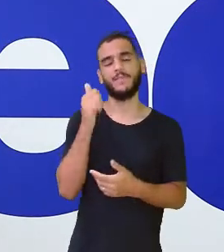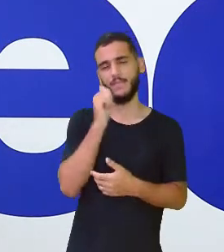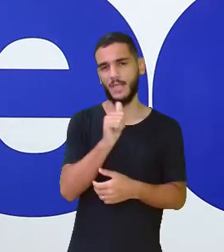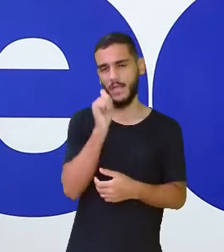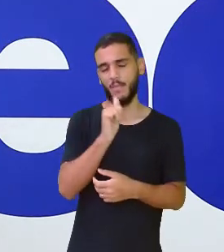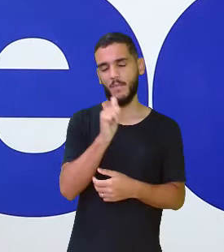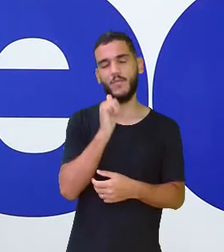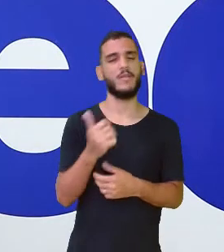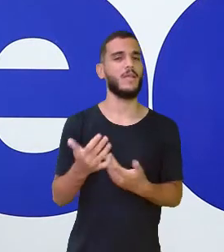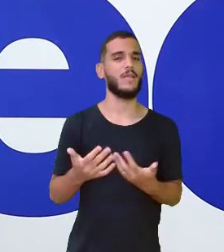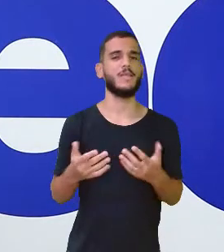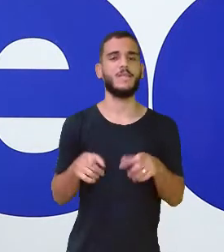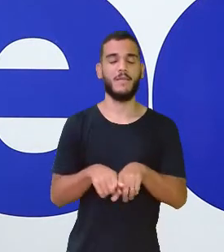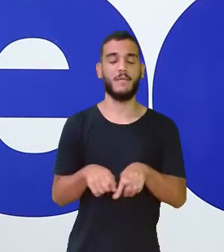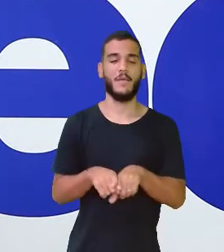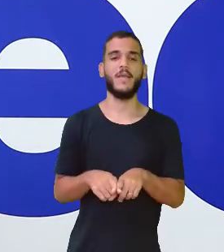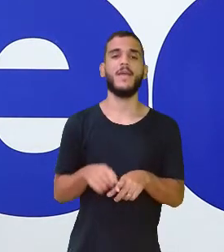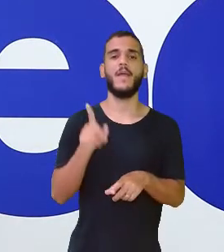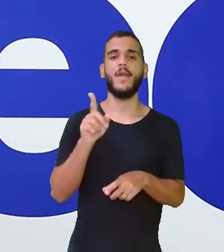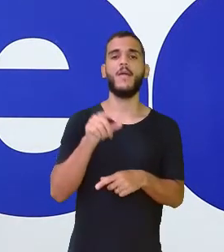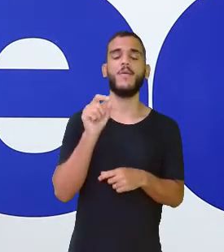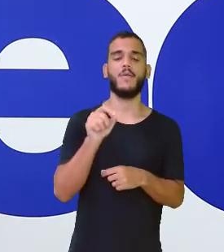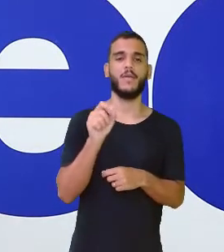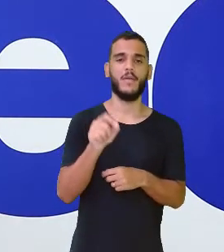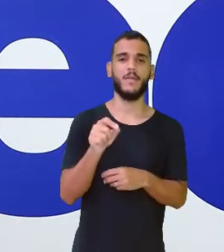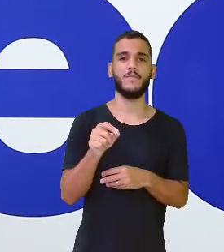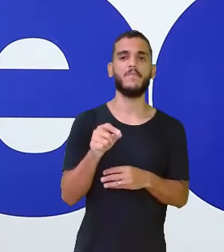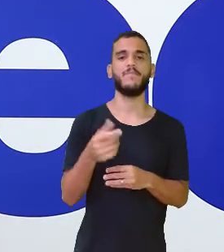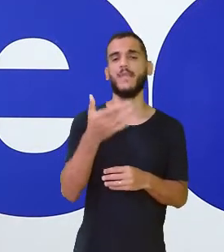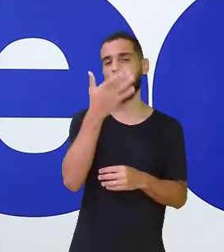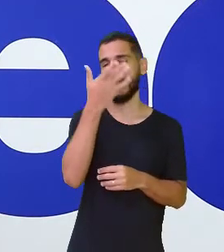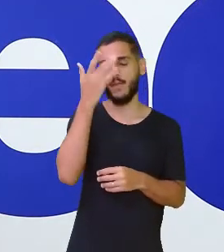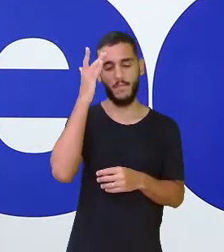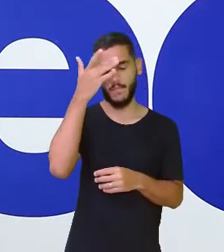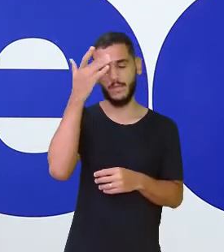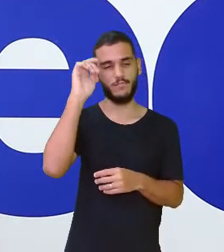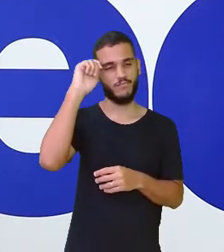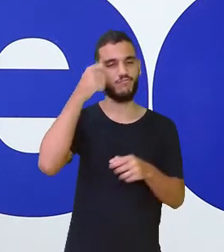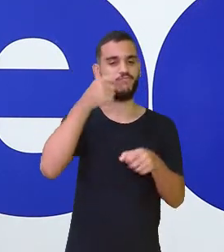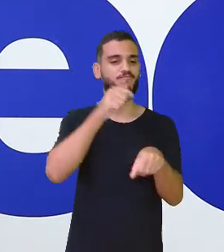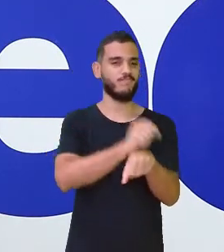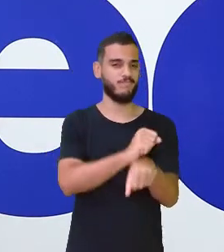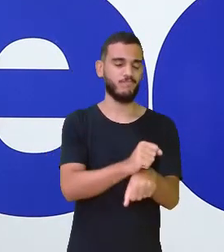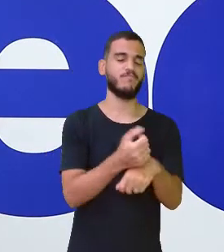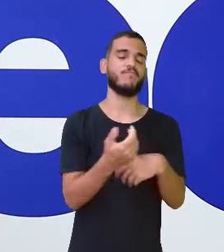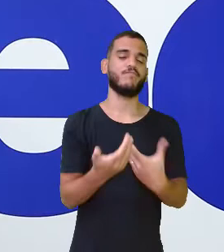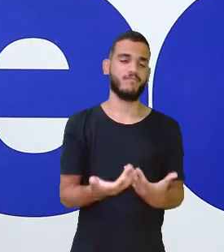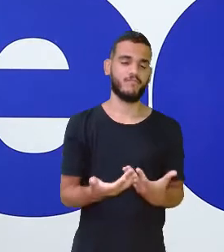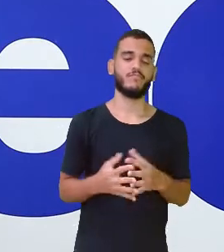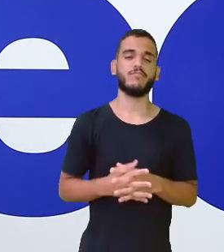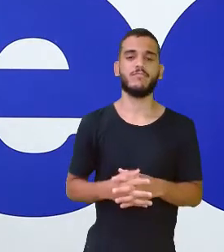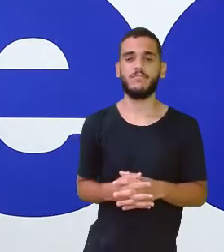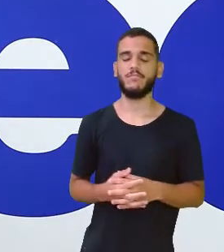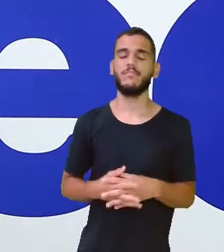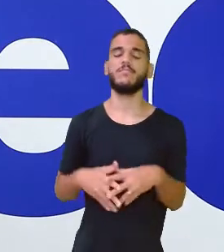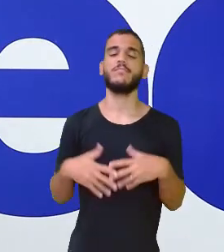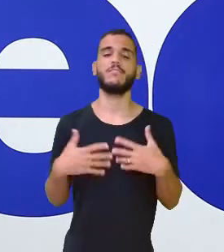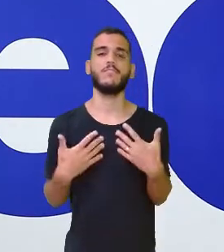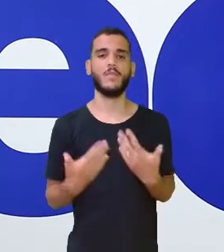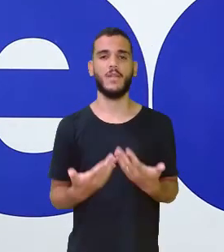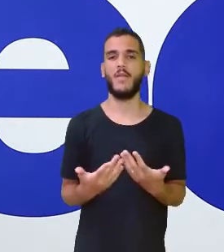dos senhores, que eram exatamente esses escravos. Domésticos, né? Isso, domésticos. E assim,